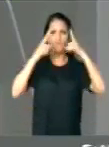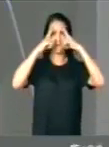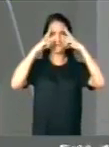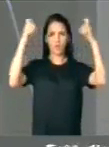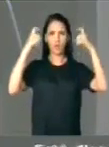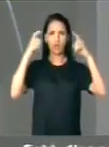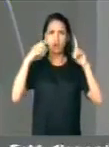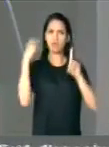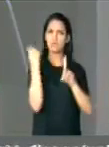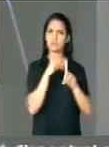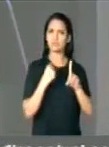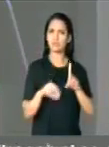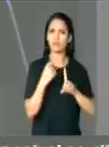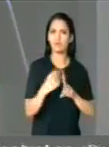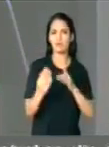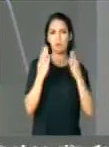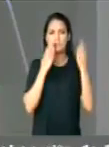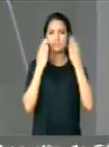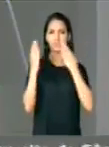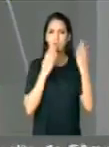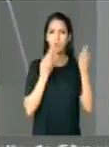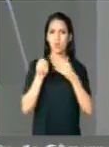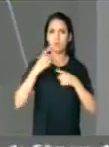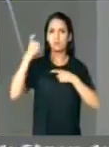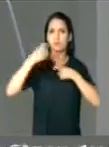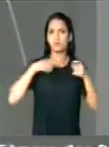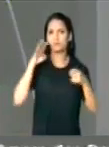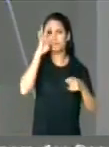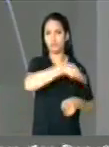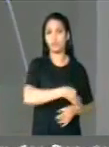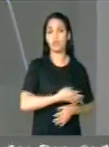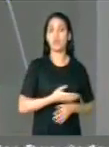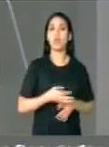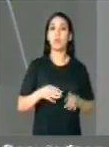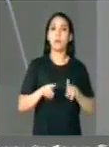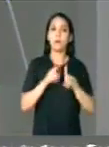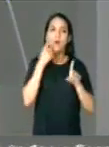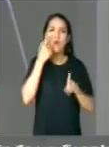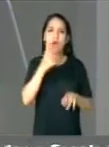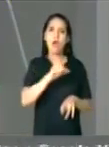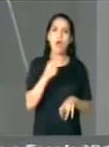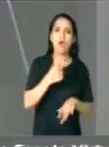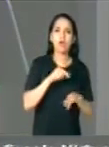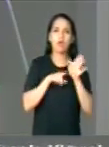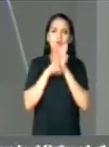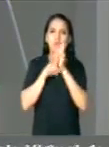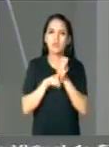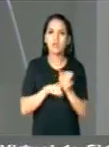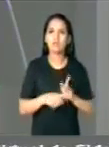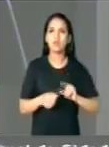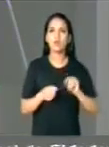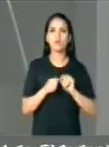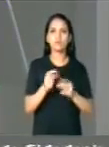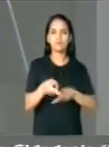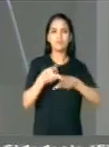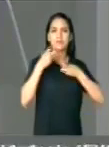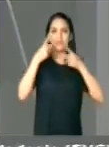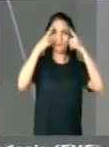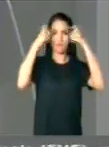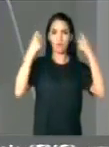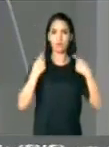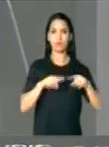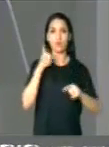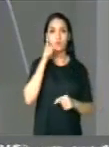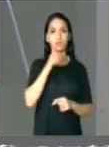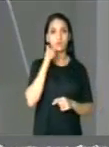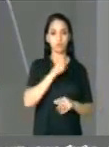física, psicológica ou sexual. Em uma breve análise que fiz para identificar a violência contra a mulher no Brasil